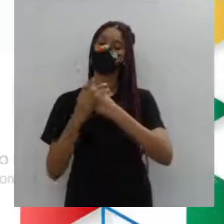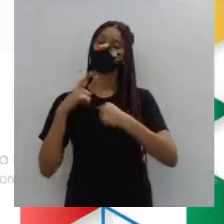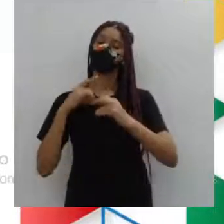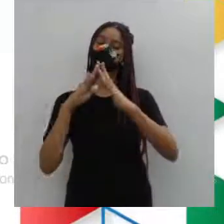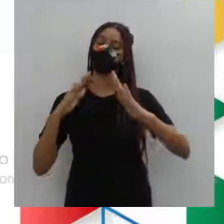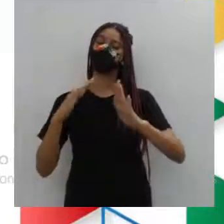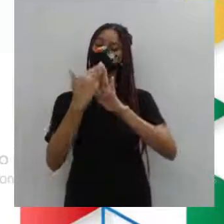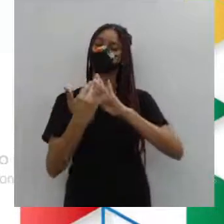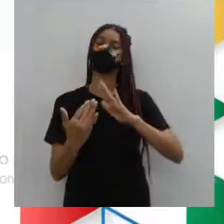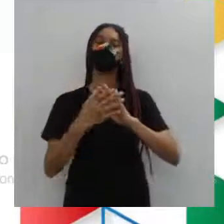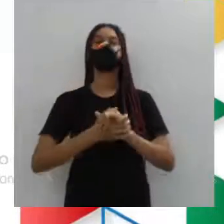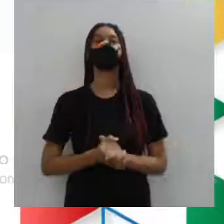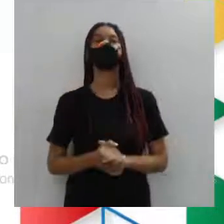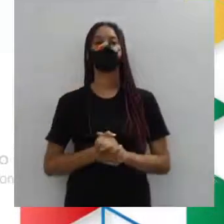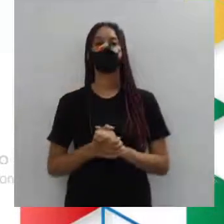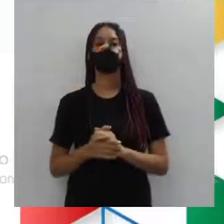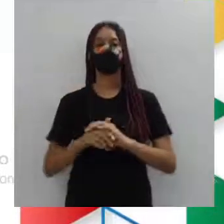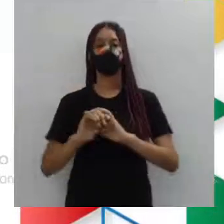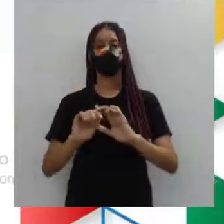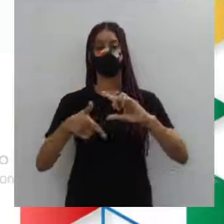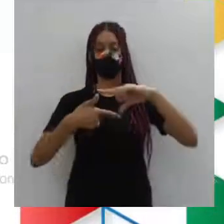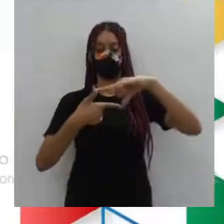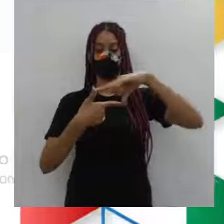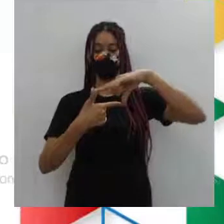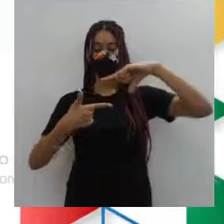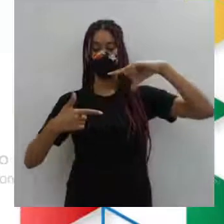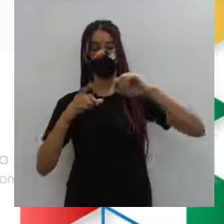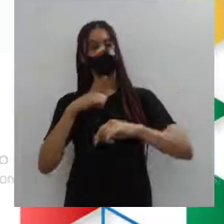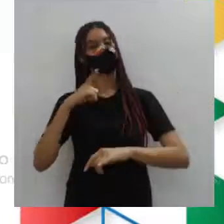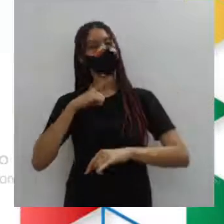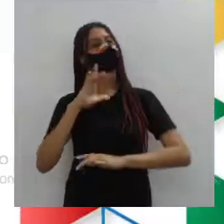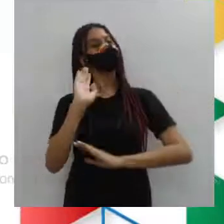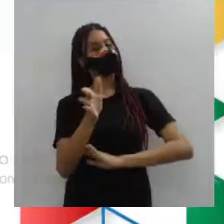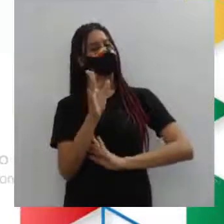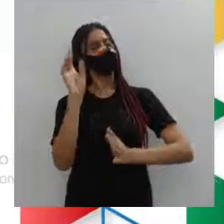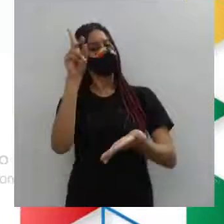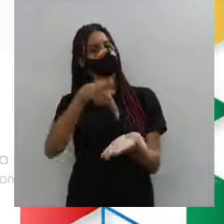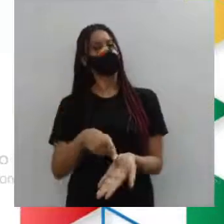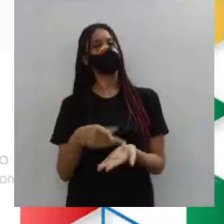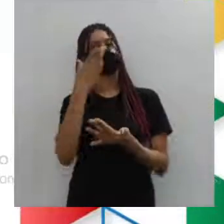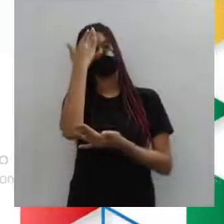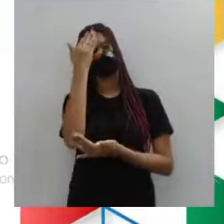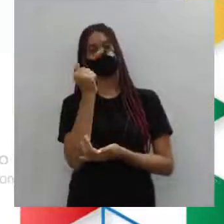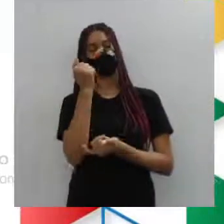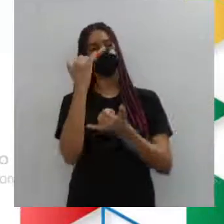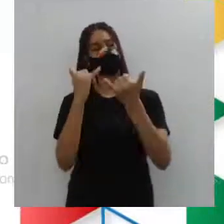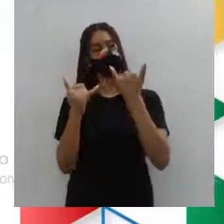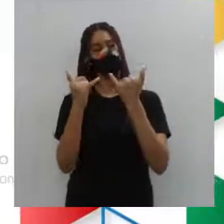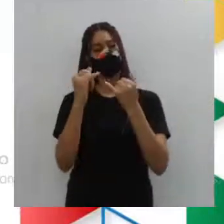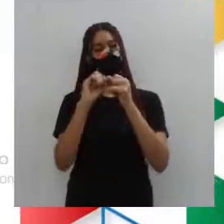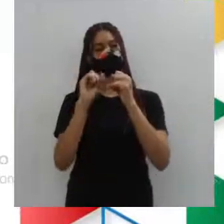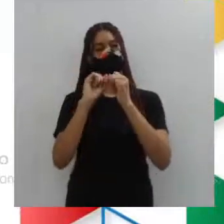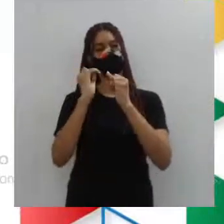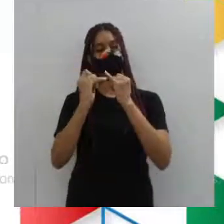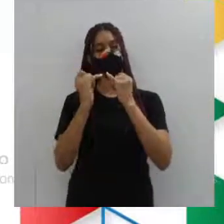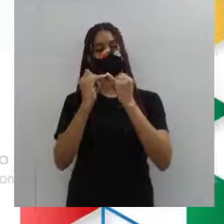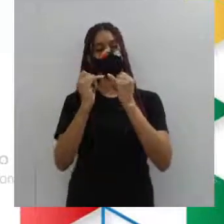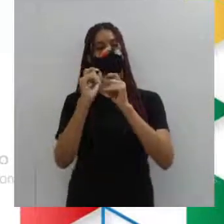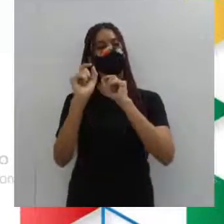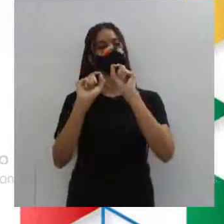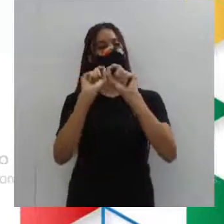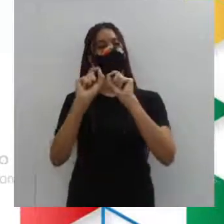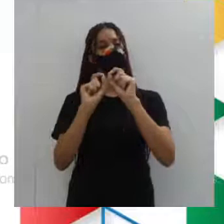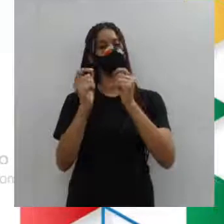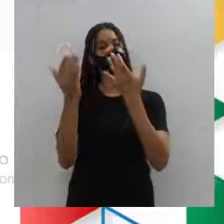triângulo retângulo. Ele já tinha essa medida real. Comparou essa medida aqui, ó, tá vendo?